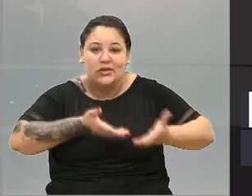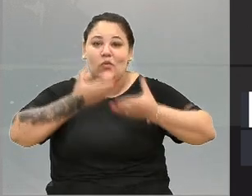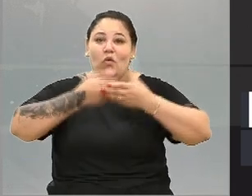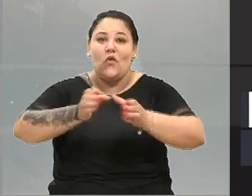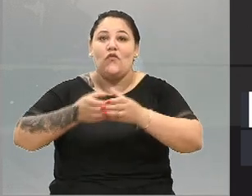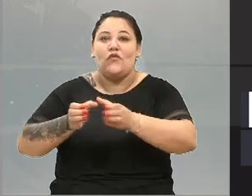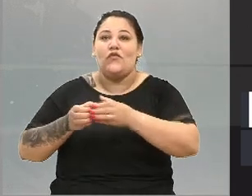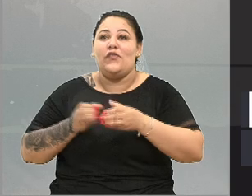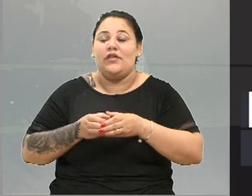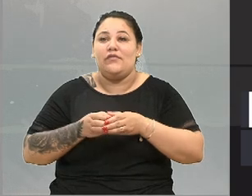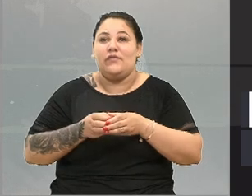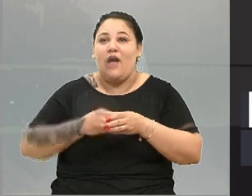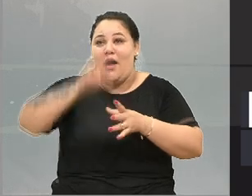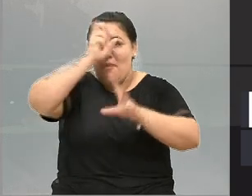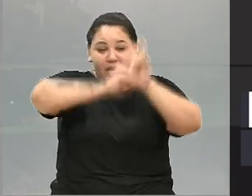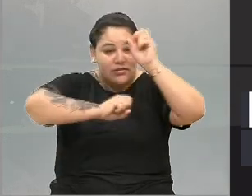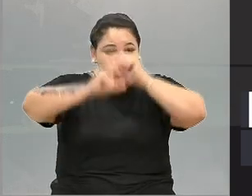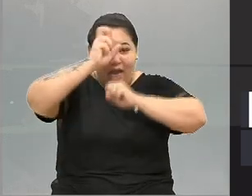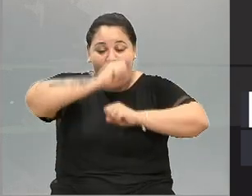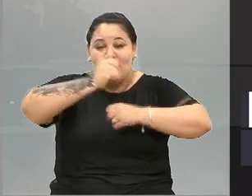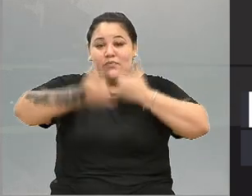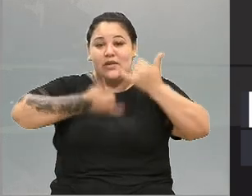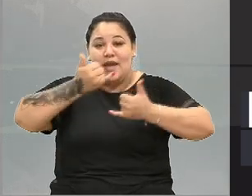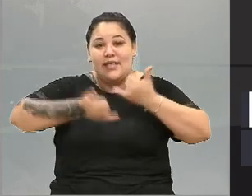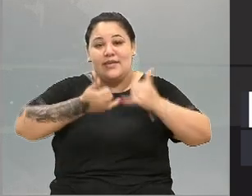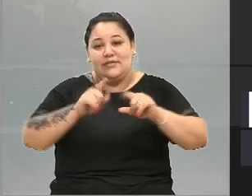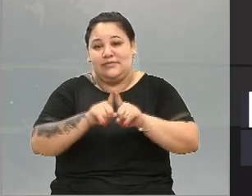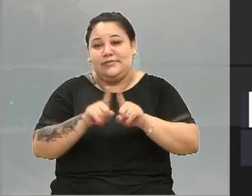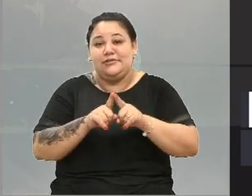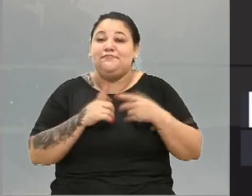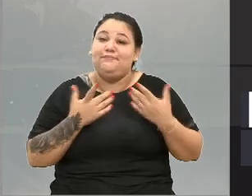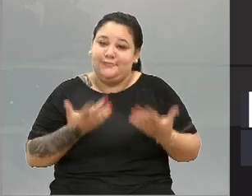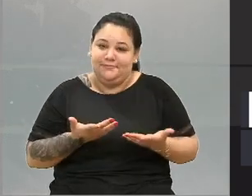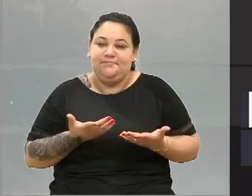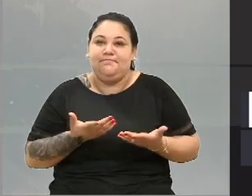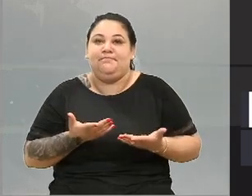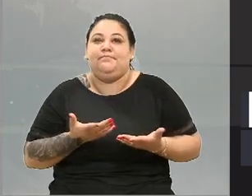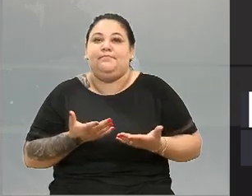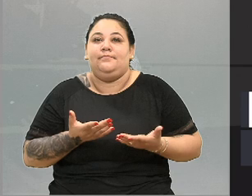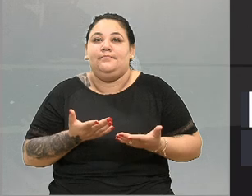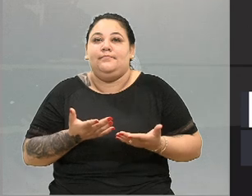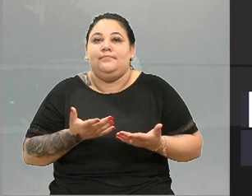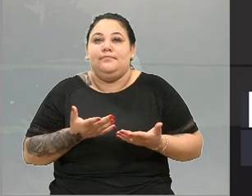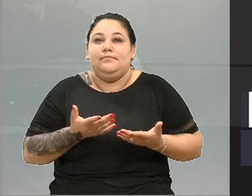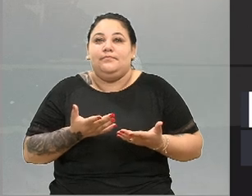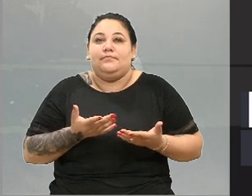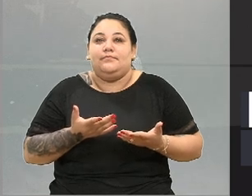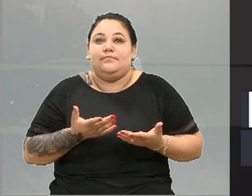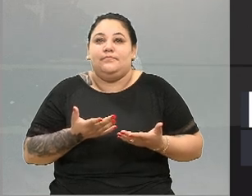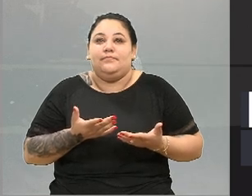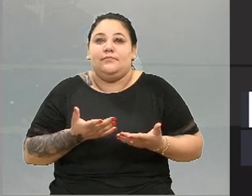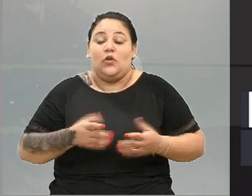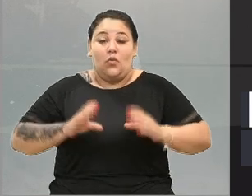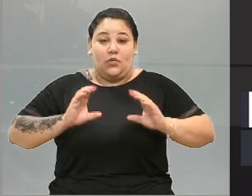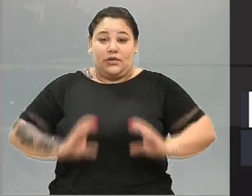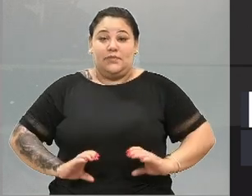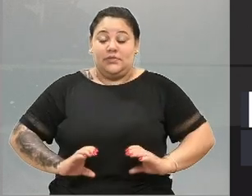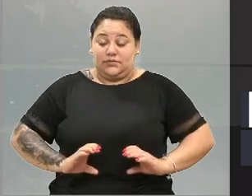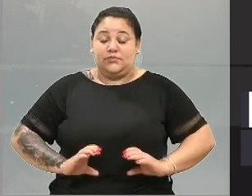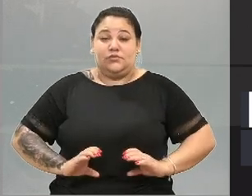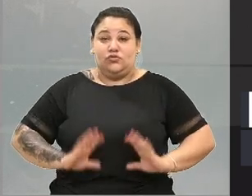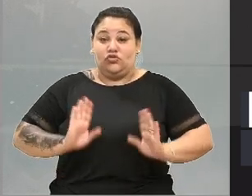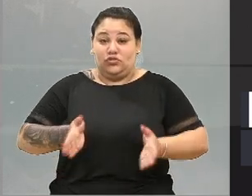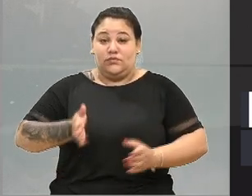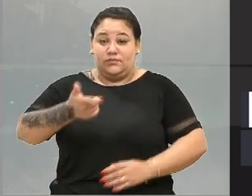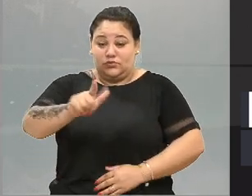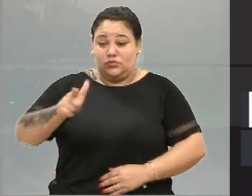né, o aprendizado, as brincadeiras, né, vereador. E posturas de outros países, os países